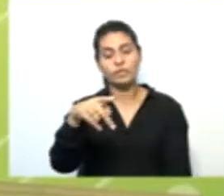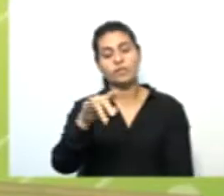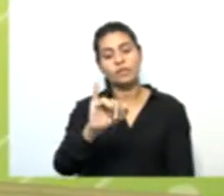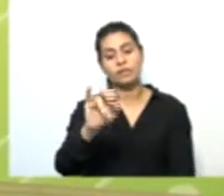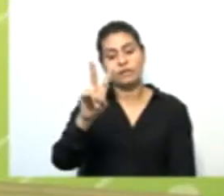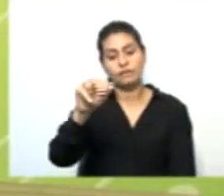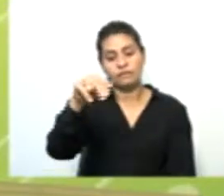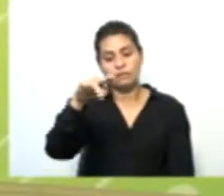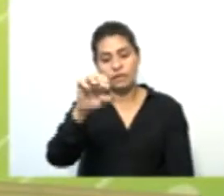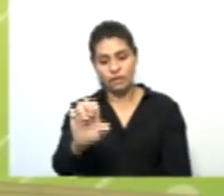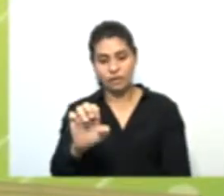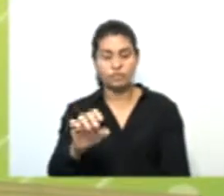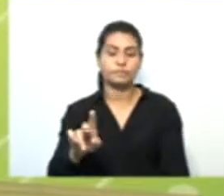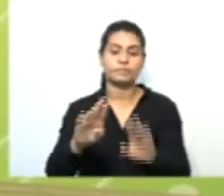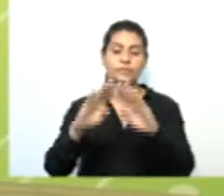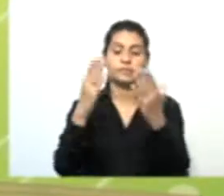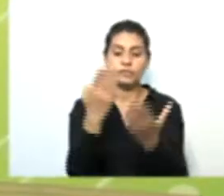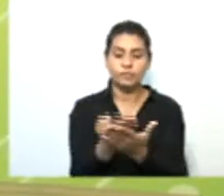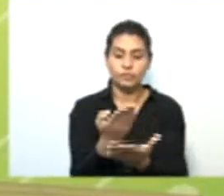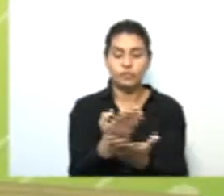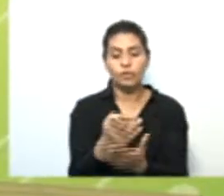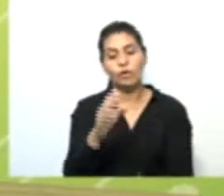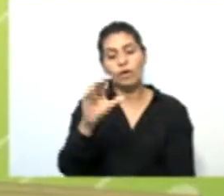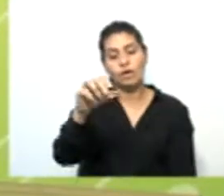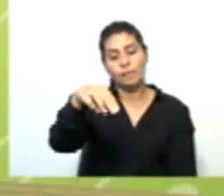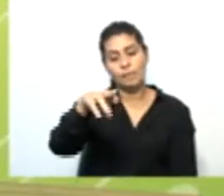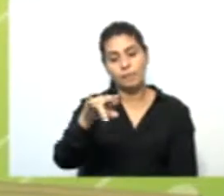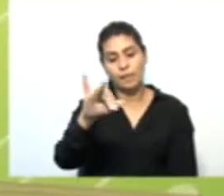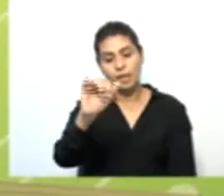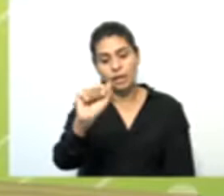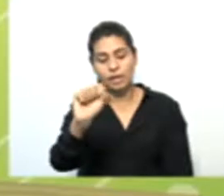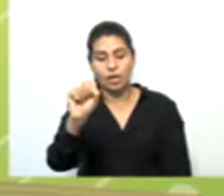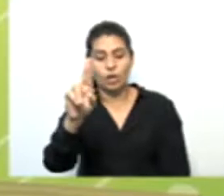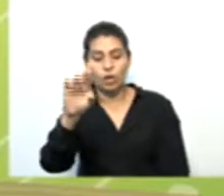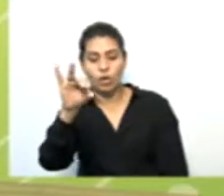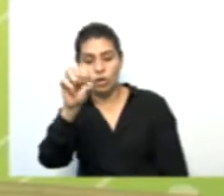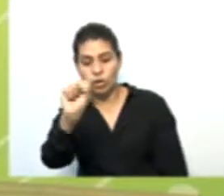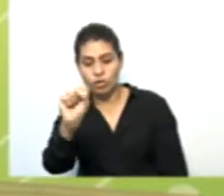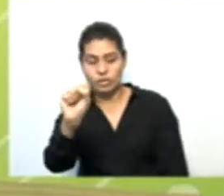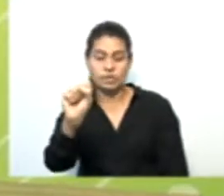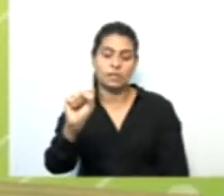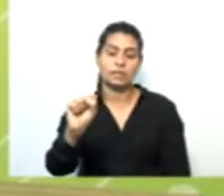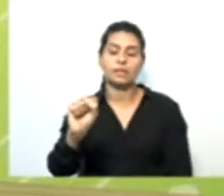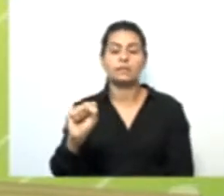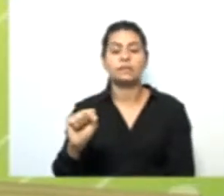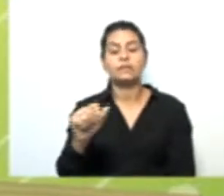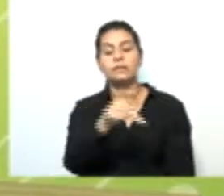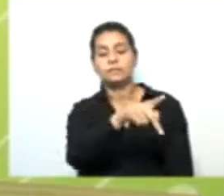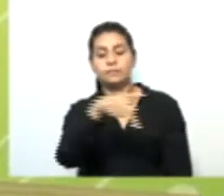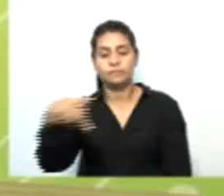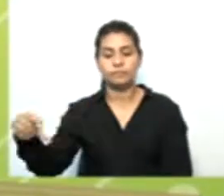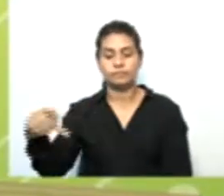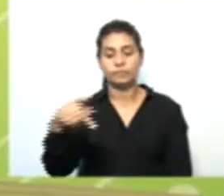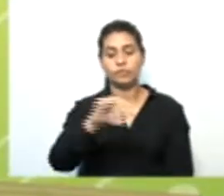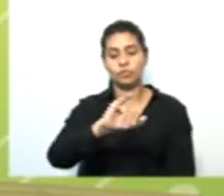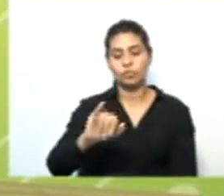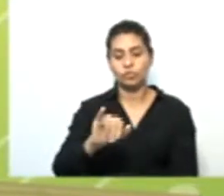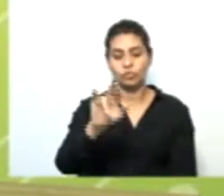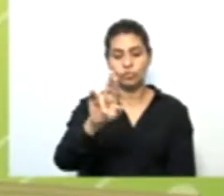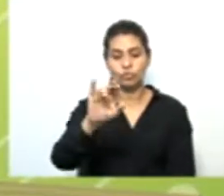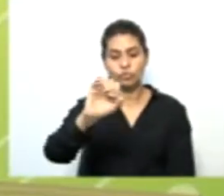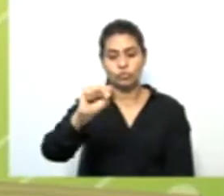Maria. Os alunos da Escola Maria Rosa de Oliveira, Polo Jean Piaget, da professora